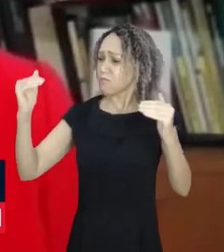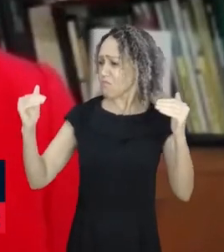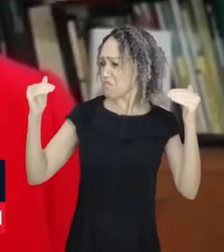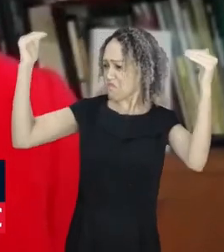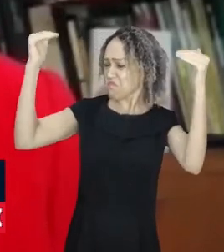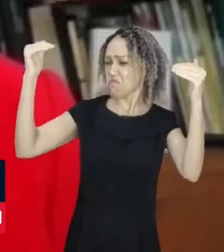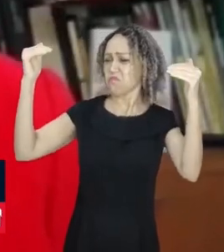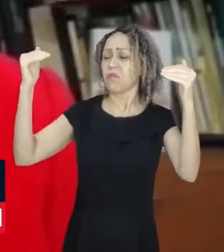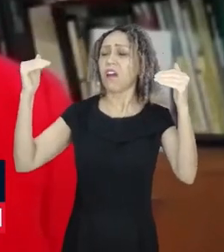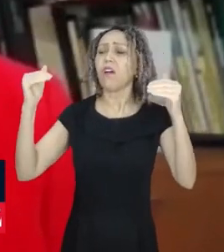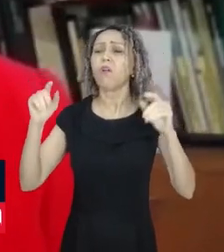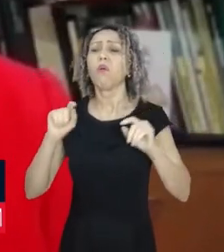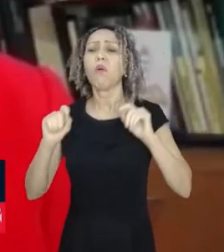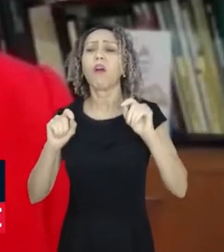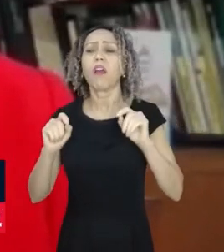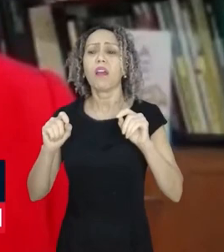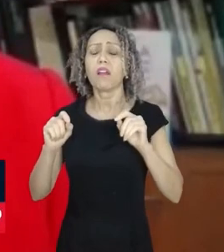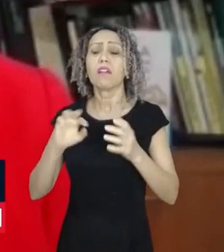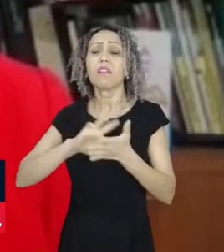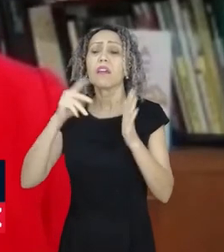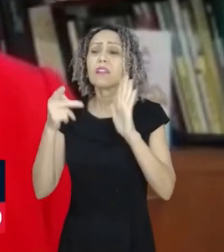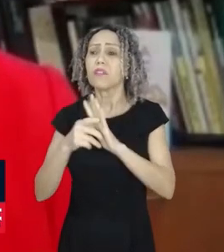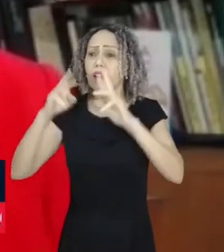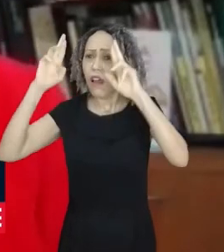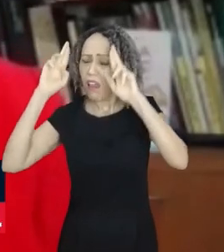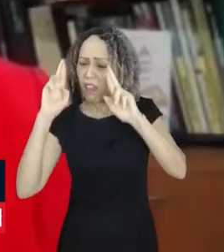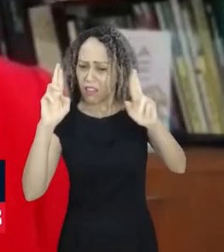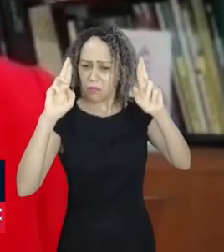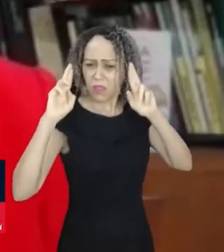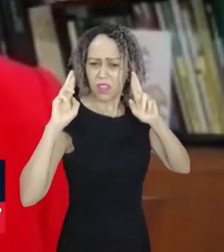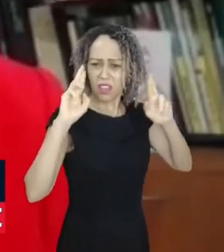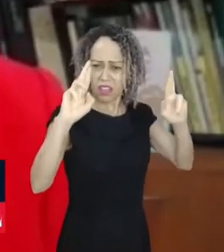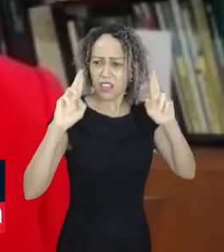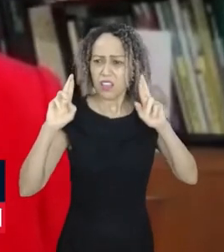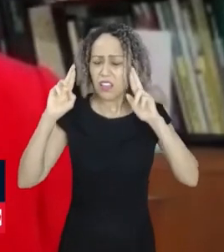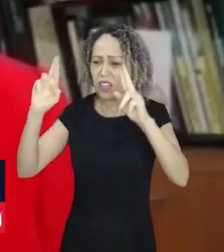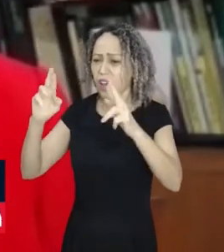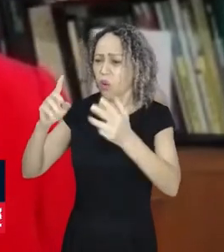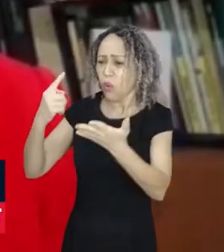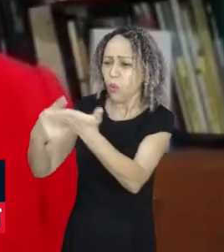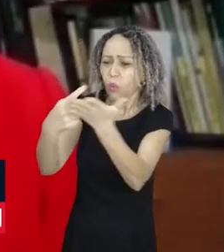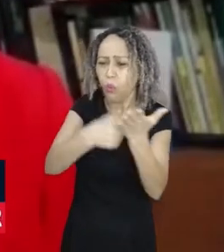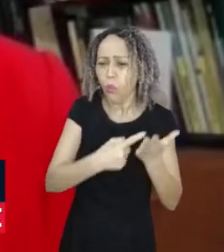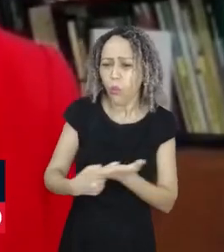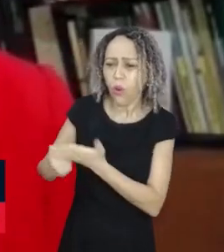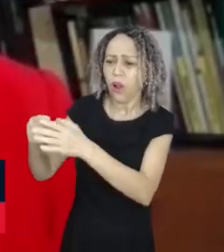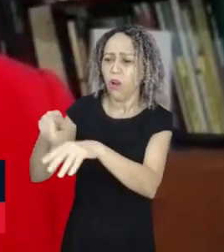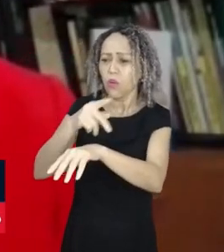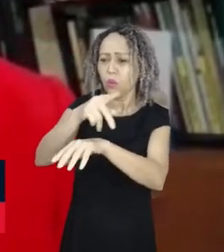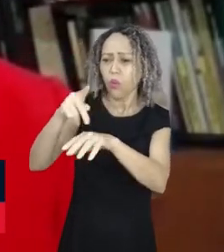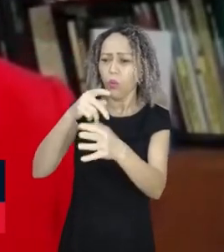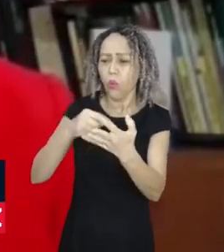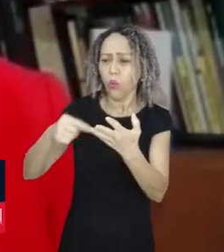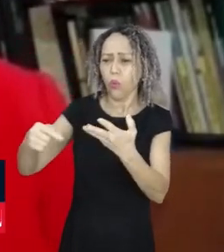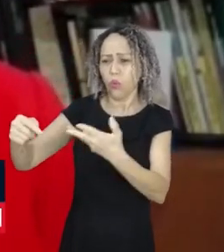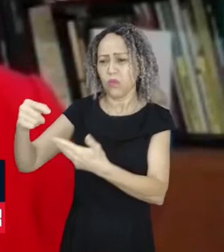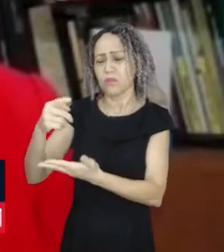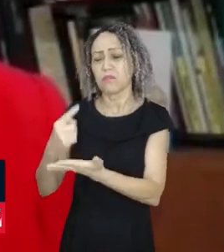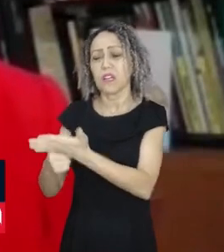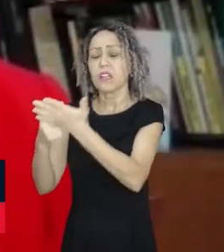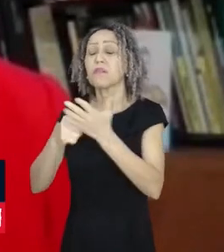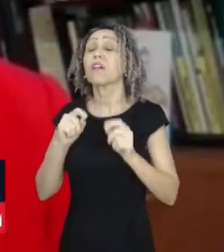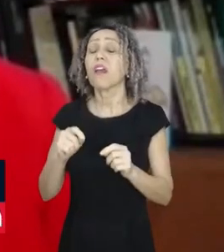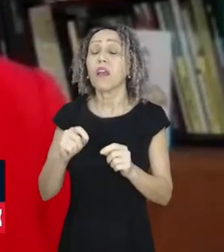significa respeitar, obviamente, todos os acordos internacionais, mas colocando sempre o povo brasileiro